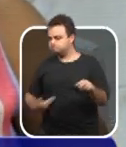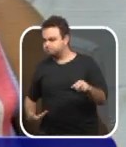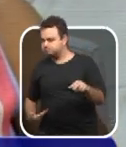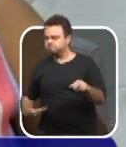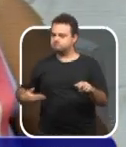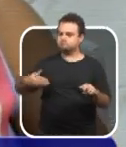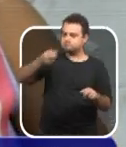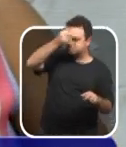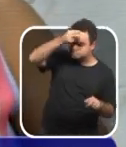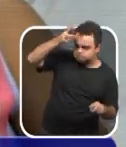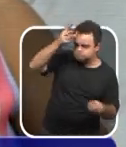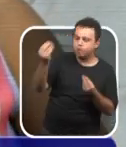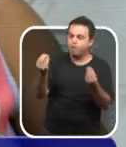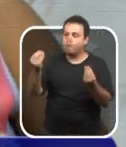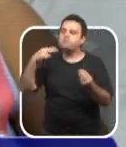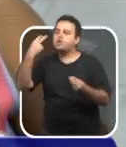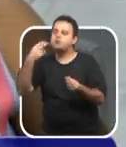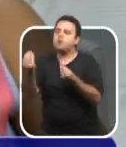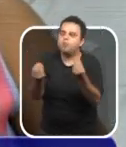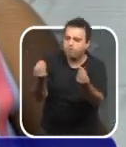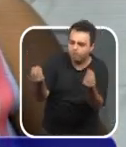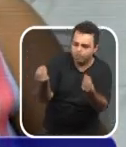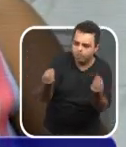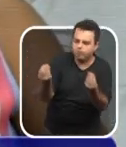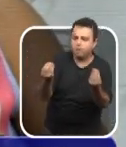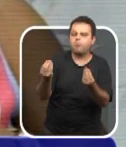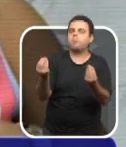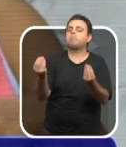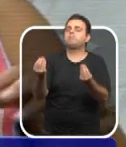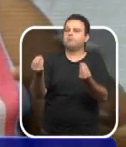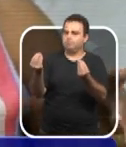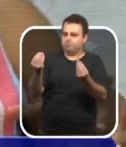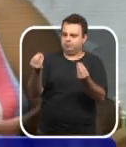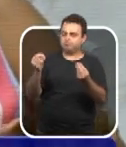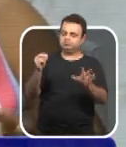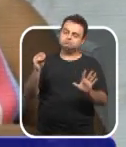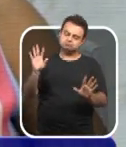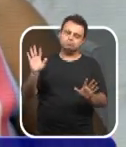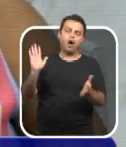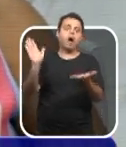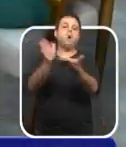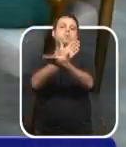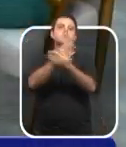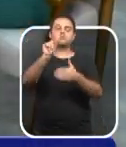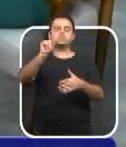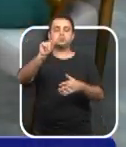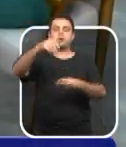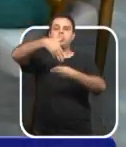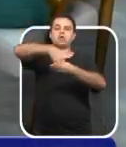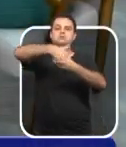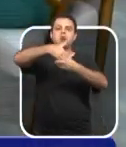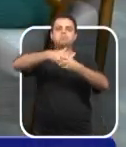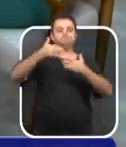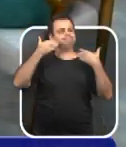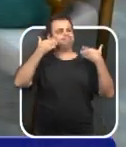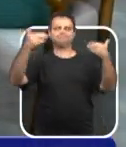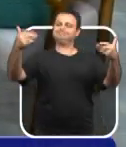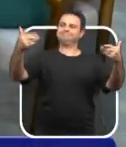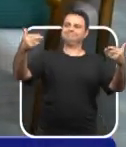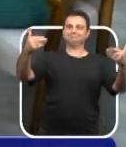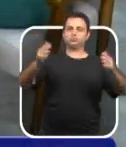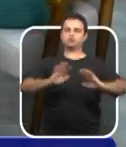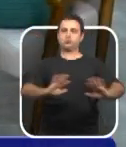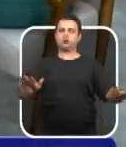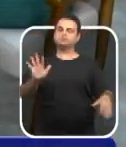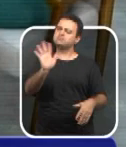existe eleitor só na época da eleição, existe político também só na época da eleição, mas precisa ter essa conjuntura de